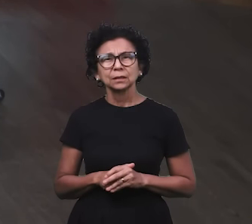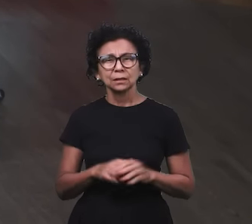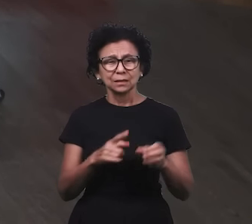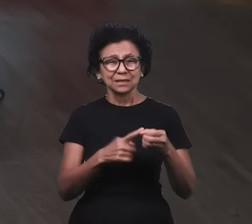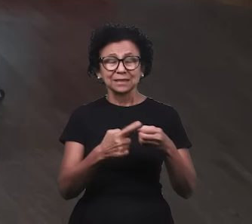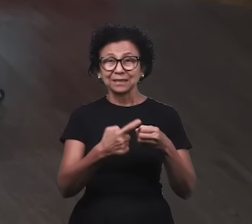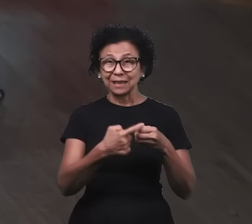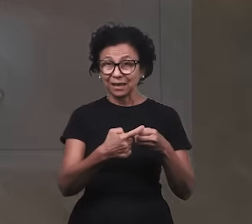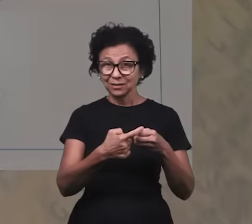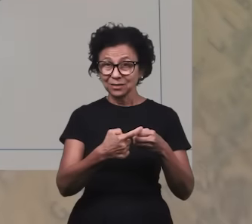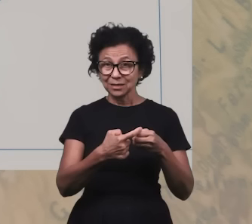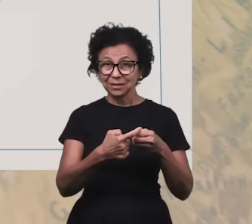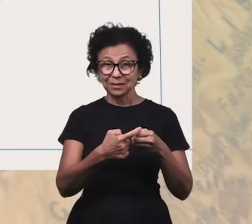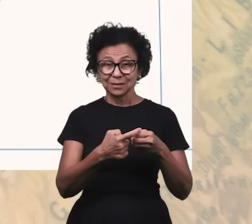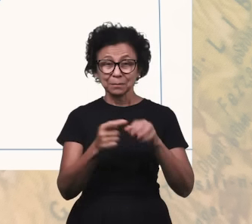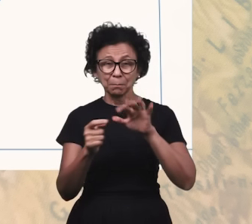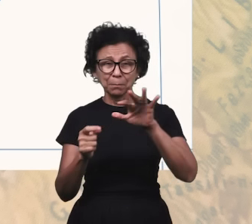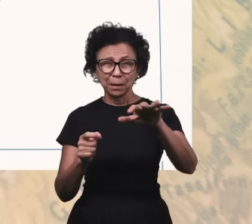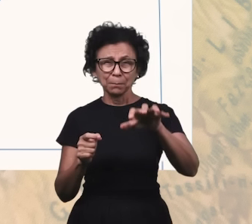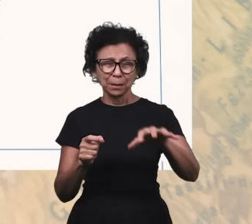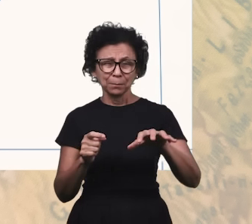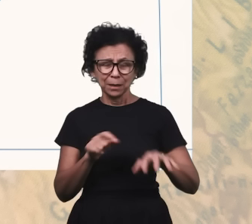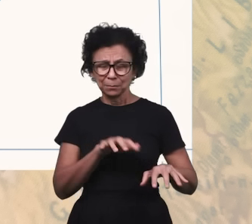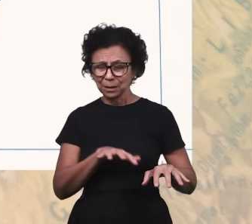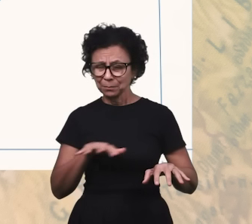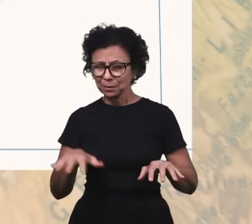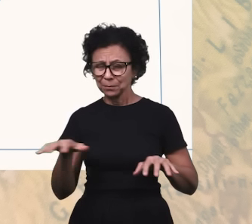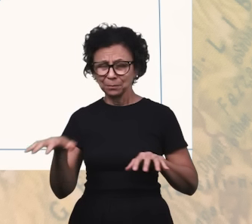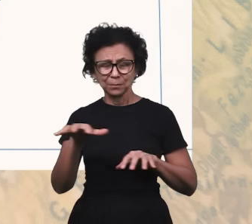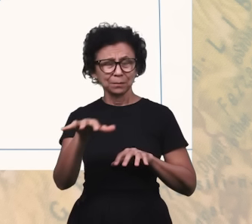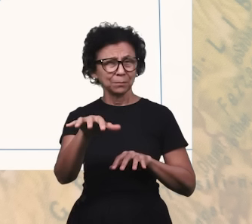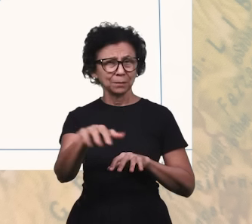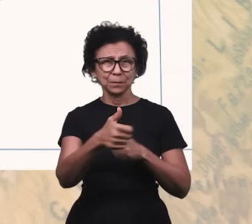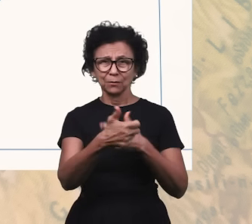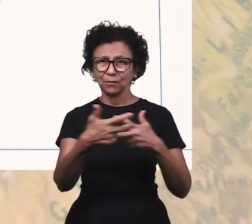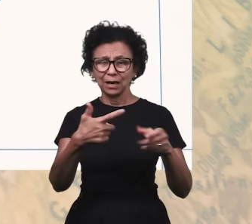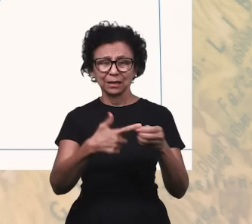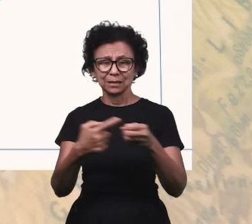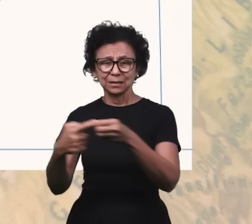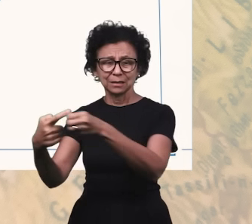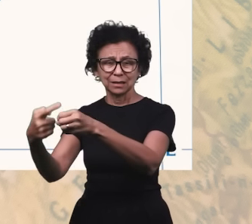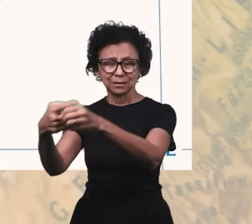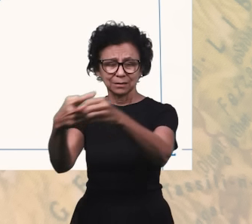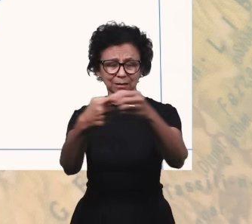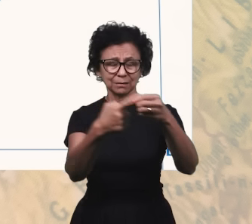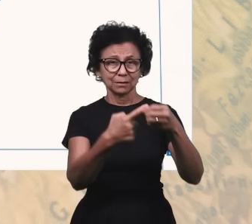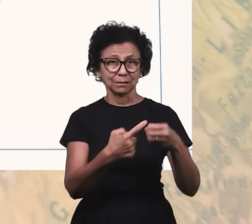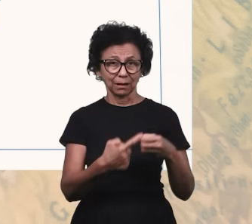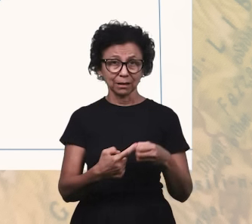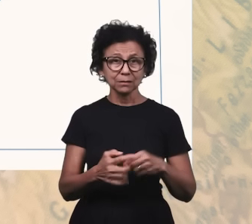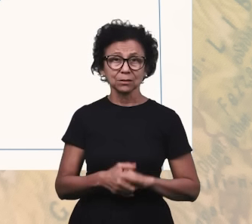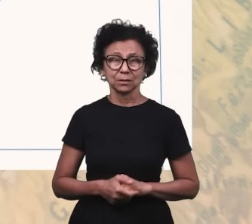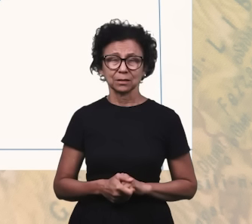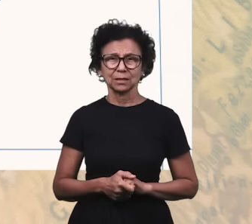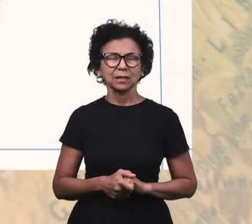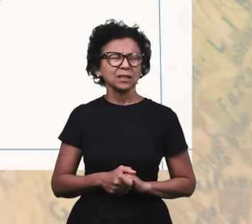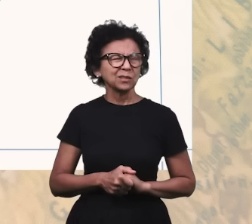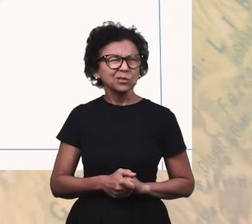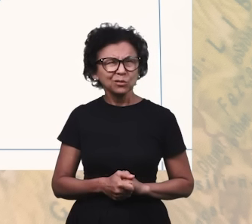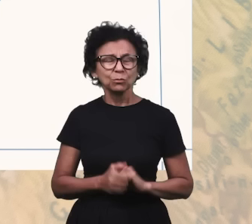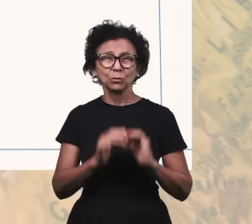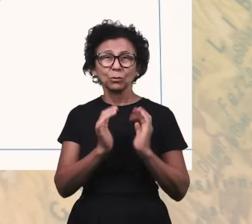montavam caravanas de milhares de pessoas. O José escreve nos seus livros que